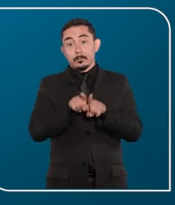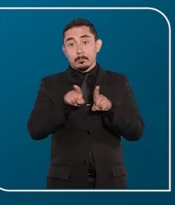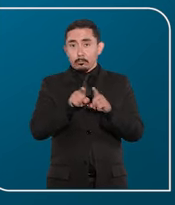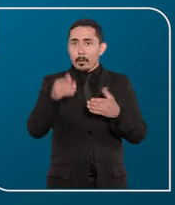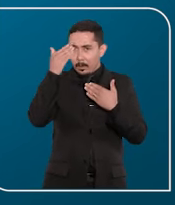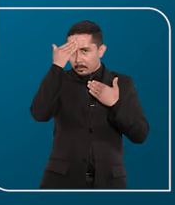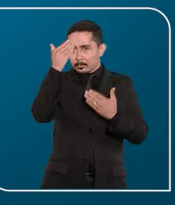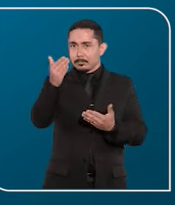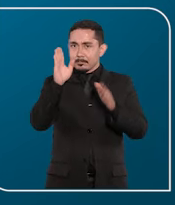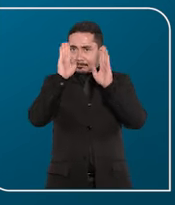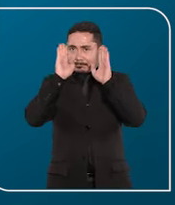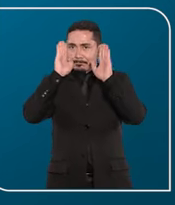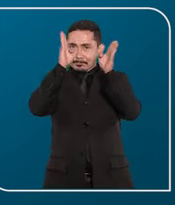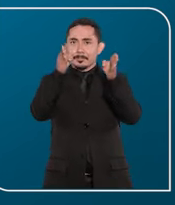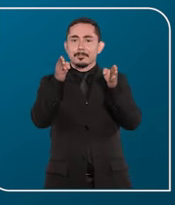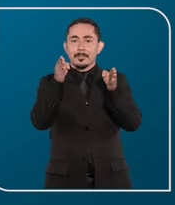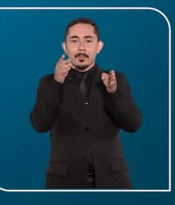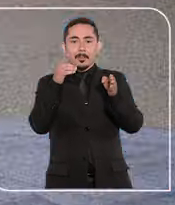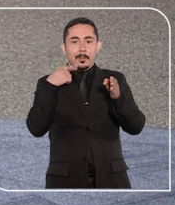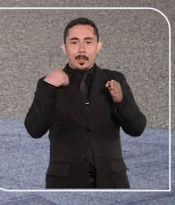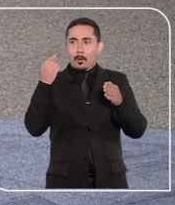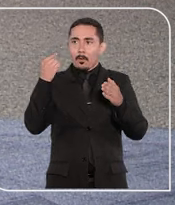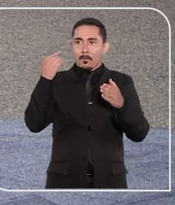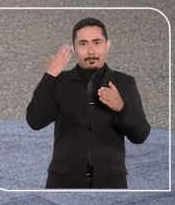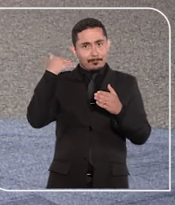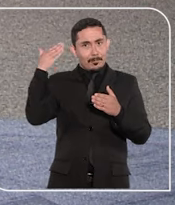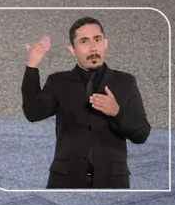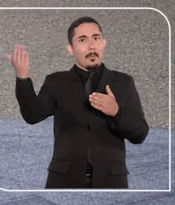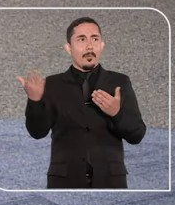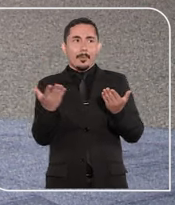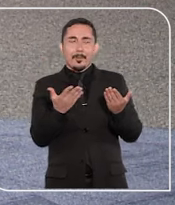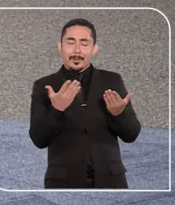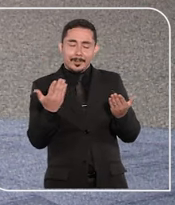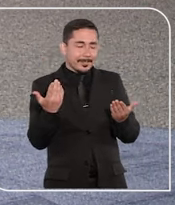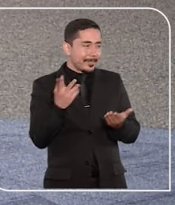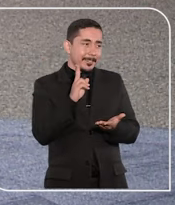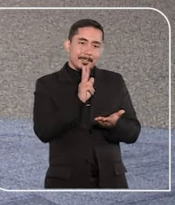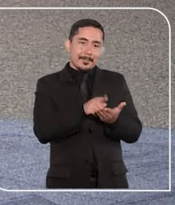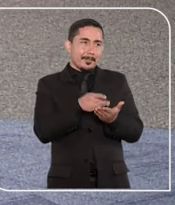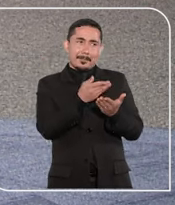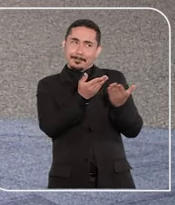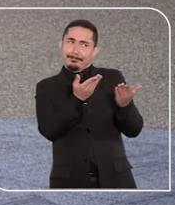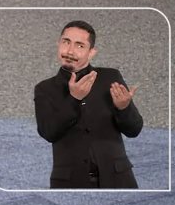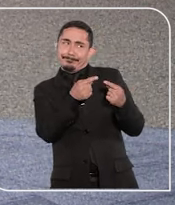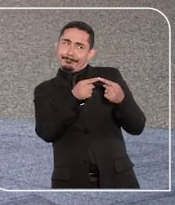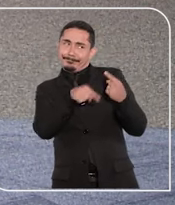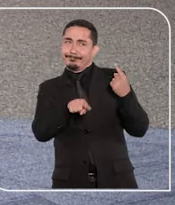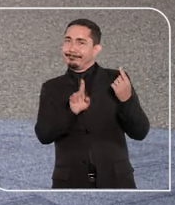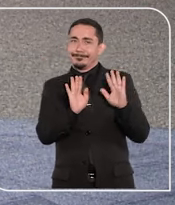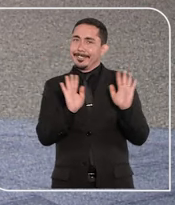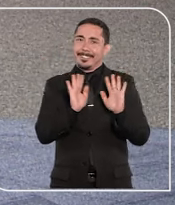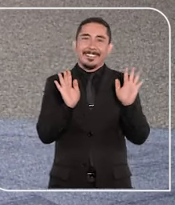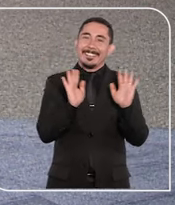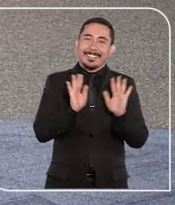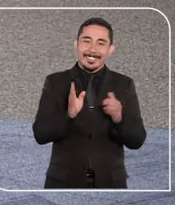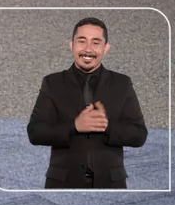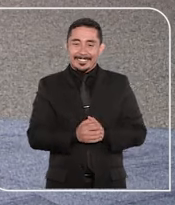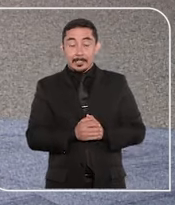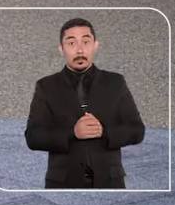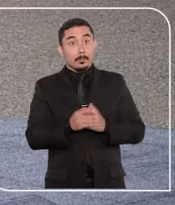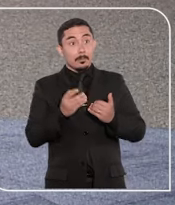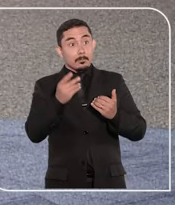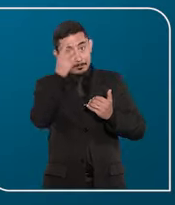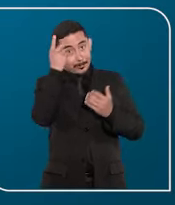especial por esse famoso, né? Isso é uma bondade e um carinho de vocês para comigo. Não é verdade, né? Mas como a gente diz por aí,